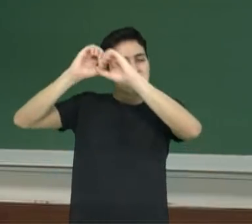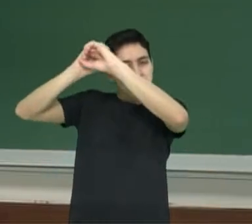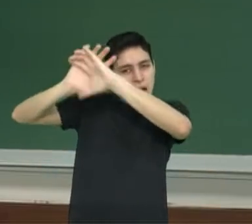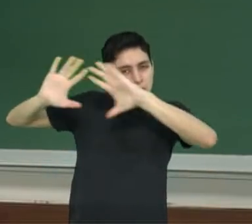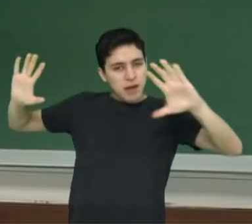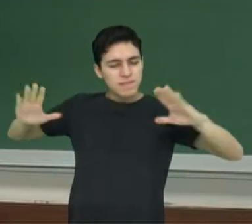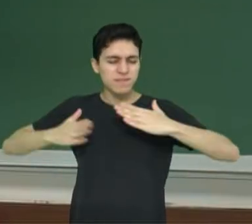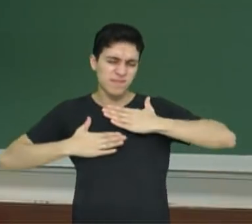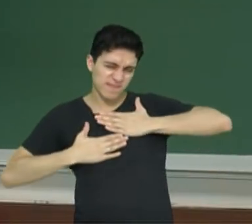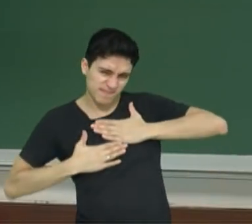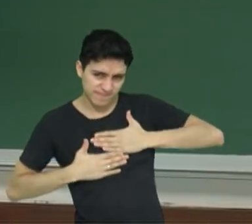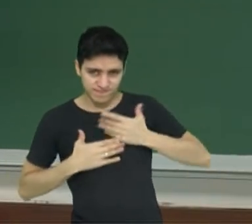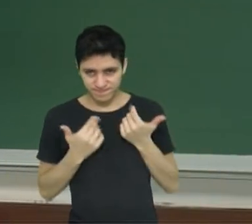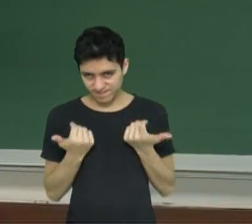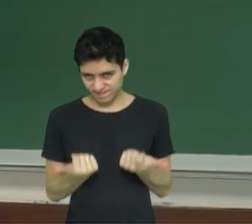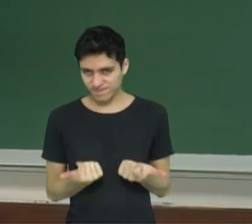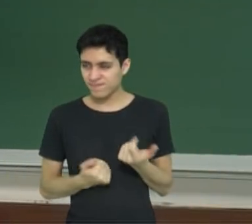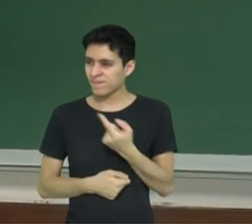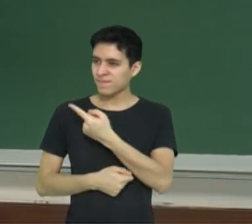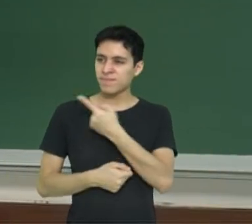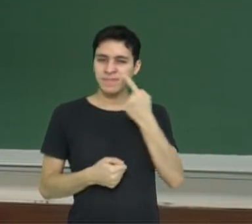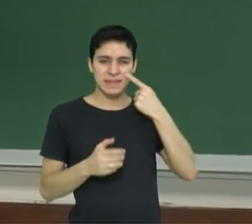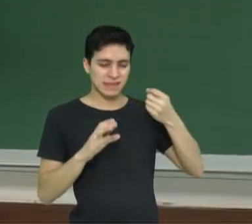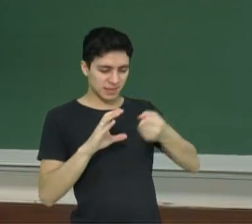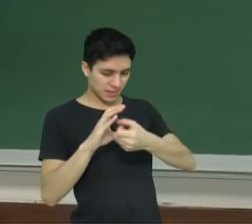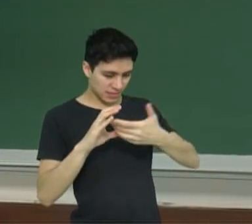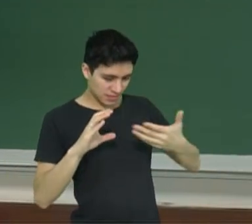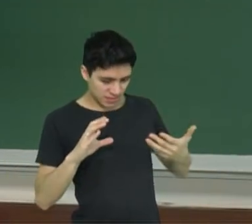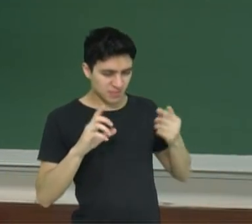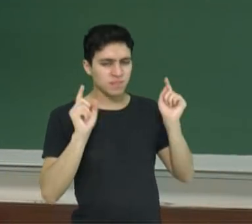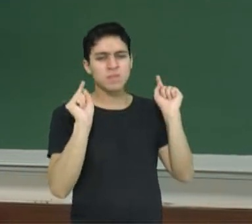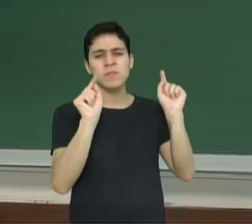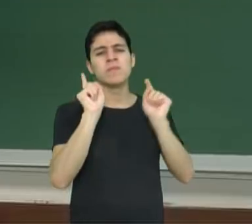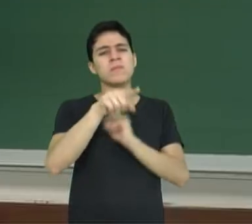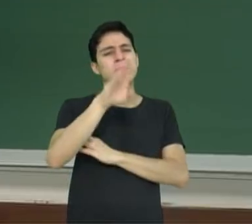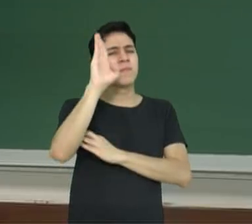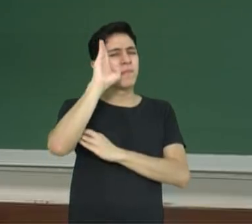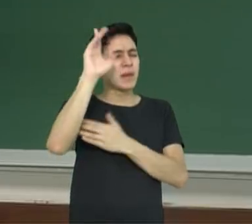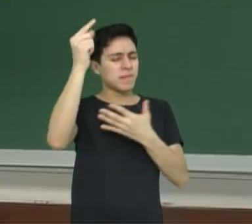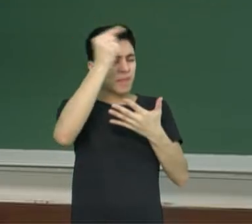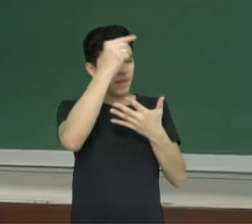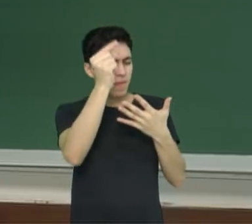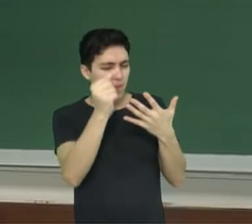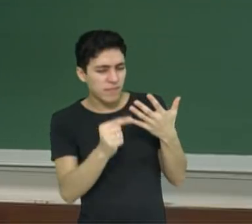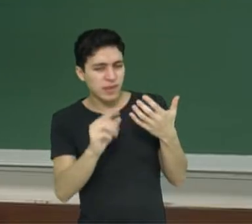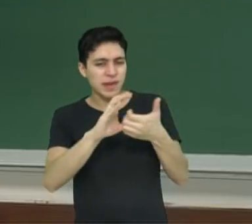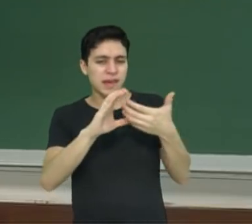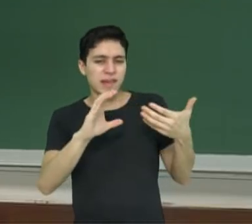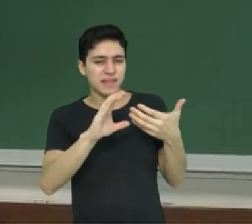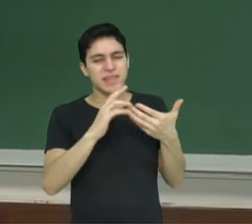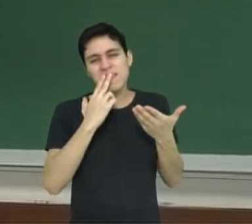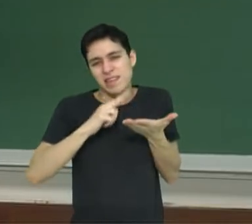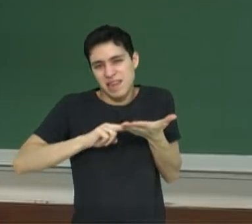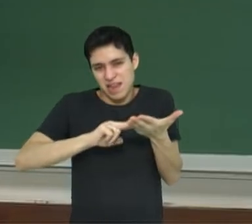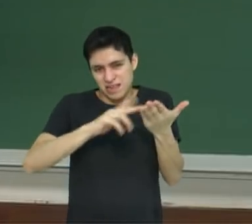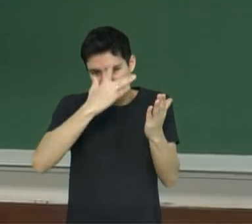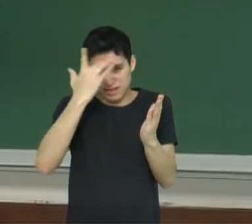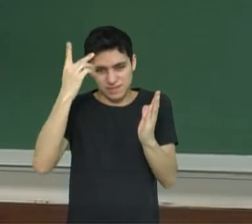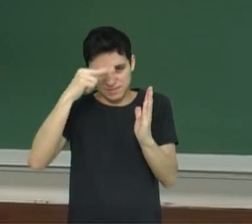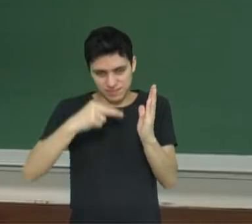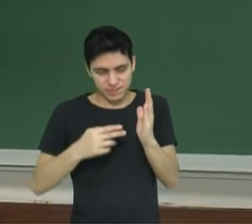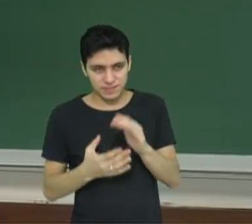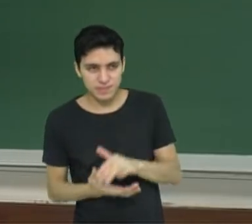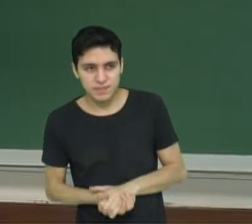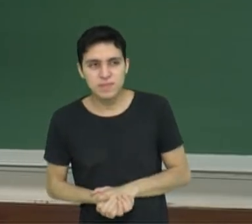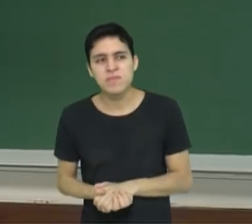Bem tranquilo as características, né? As principais características da carta do leitor. Carta do